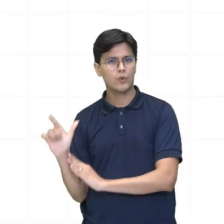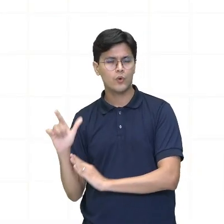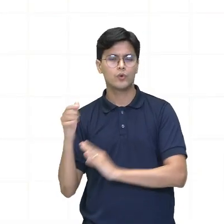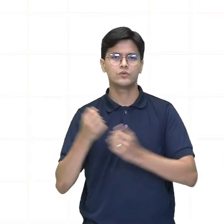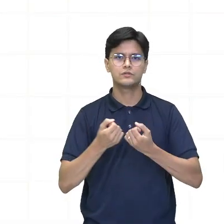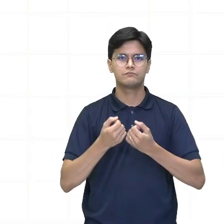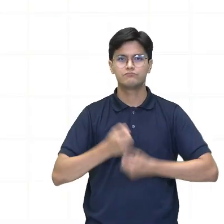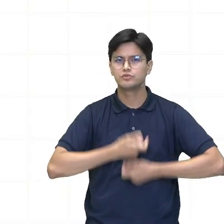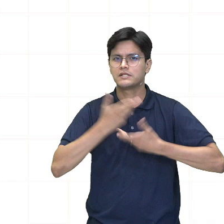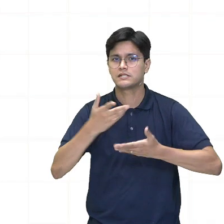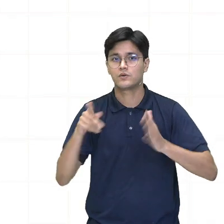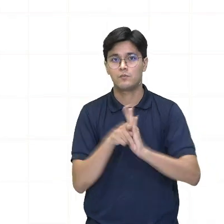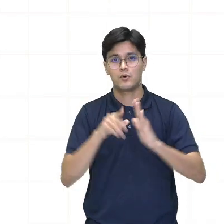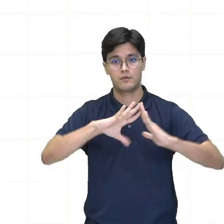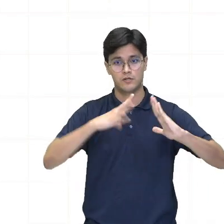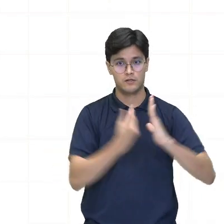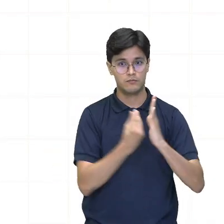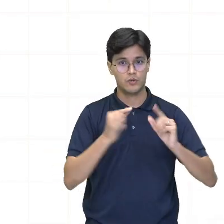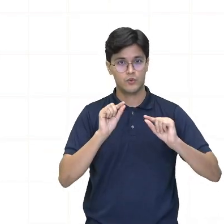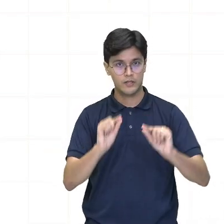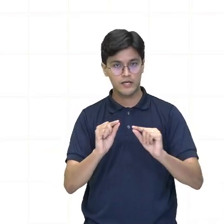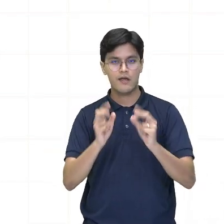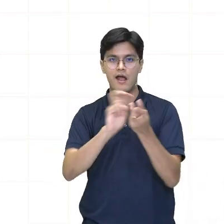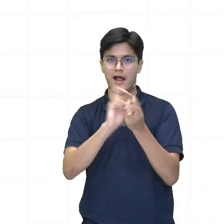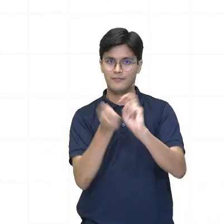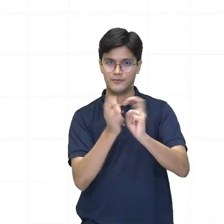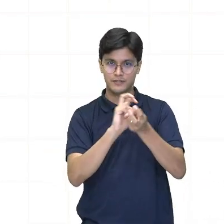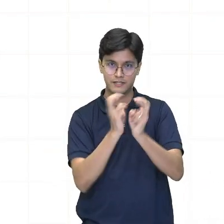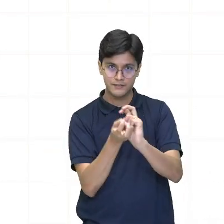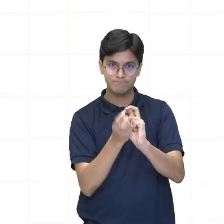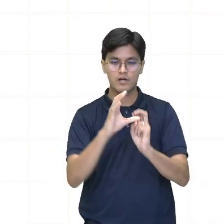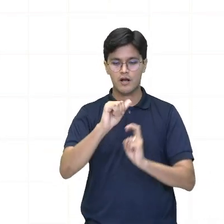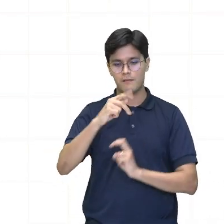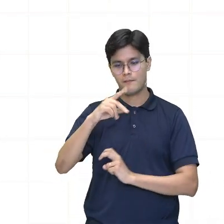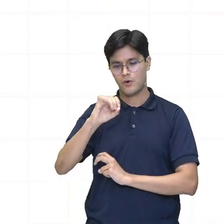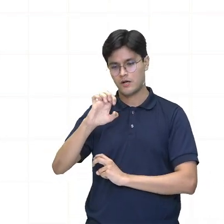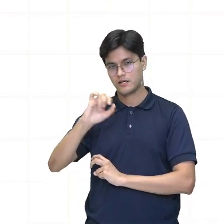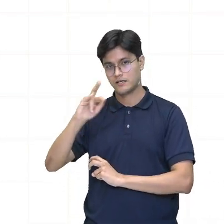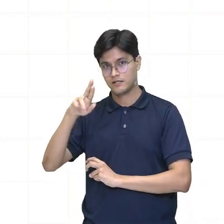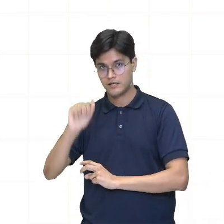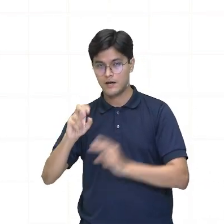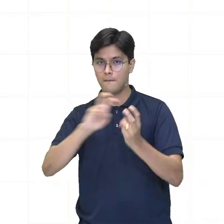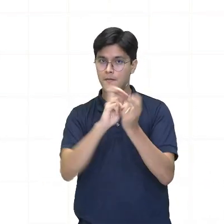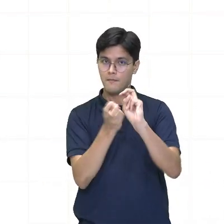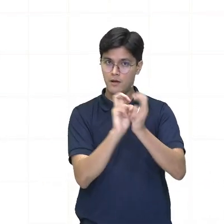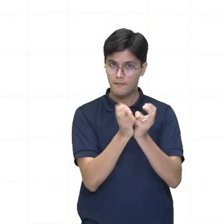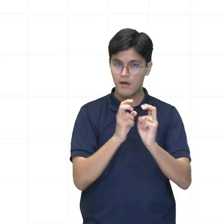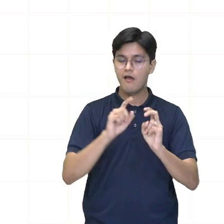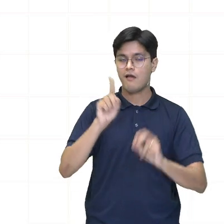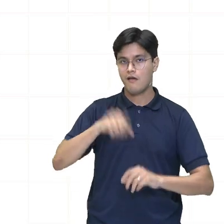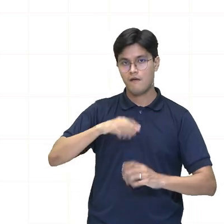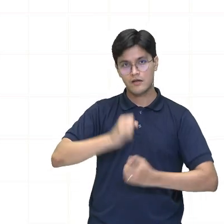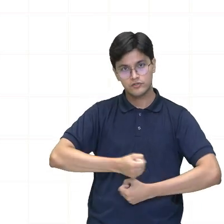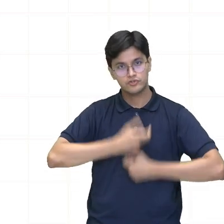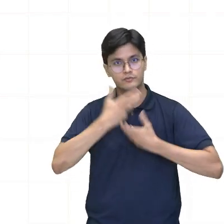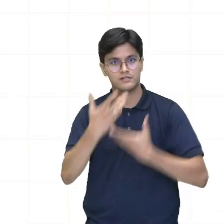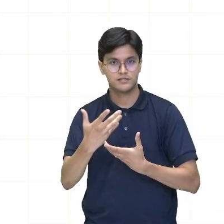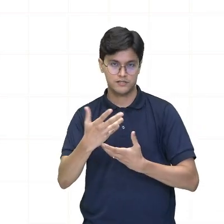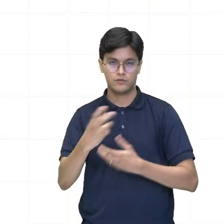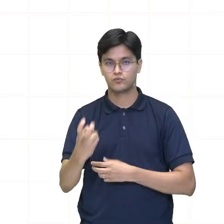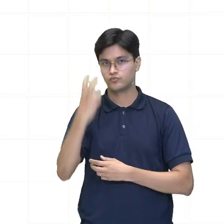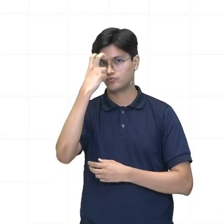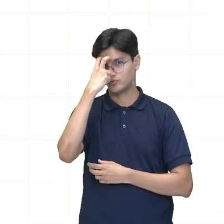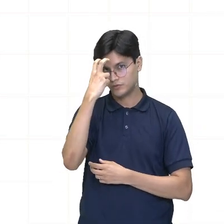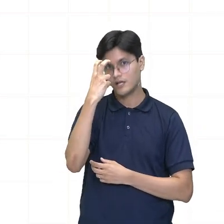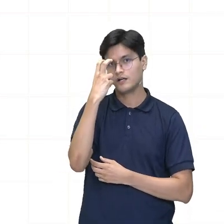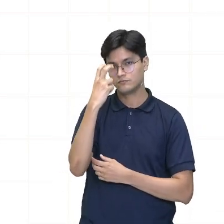expressão quilombola é justamente a capoeira, expressões culturais formadas a partir de diversos rituais